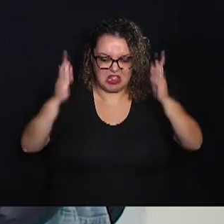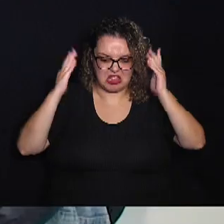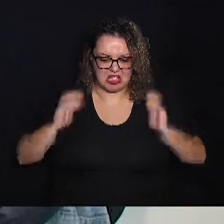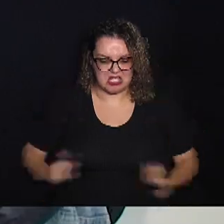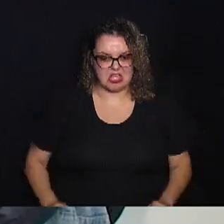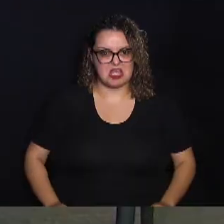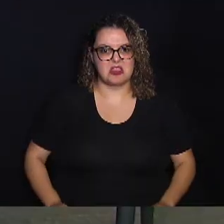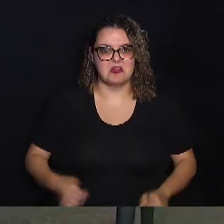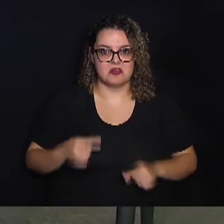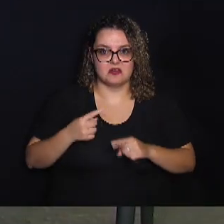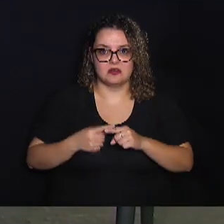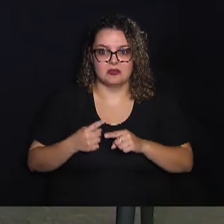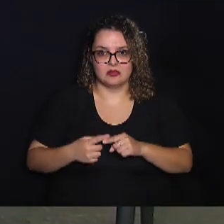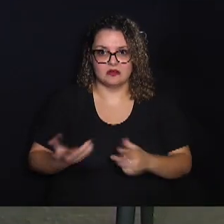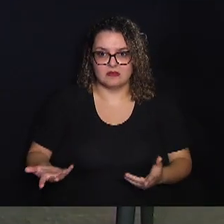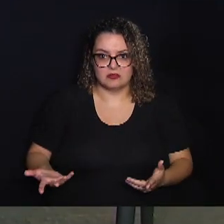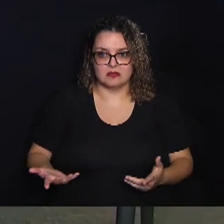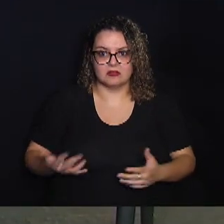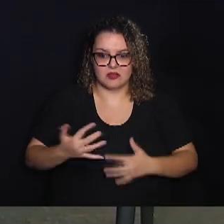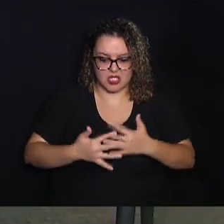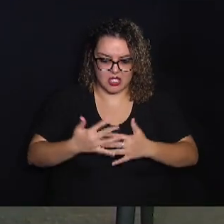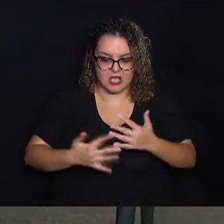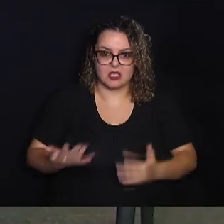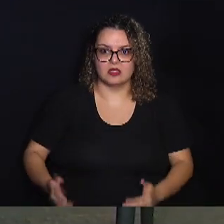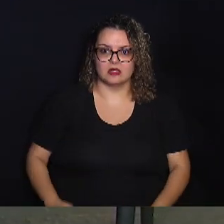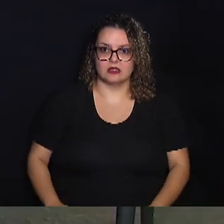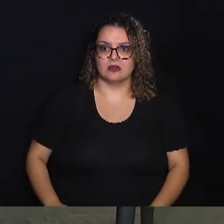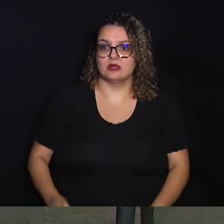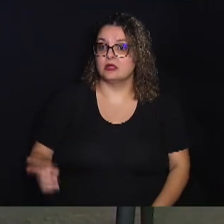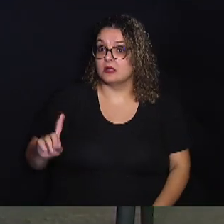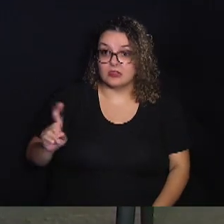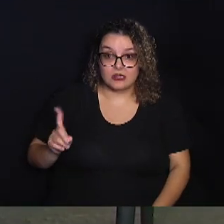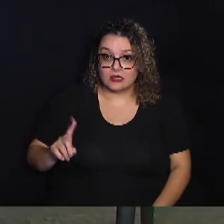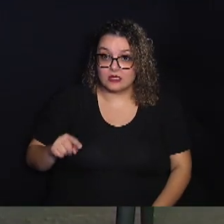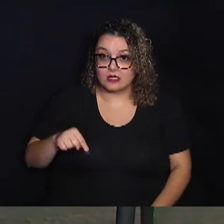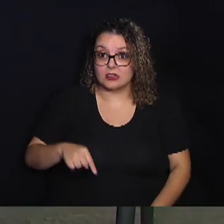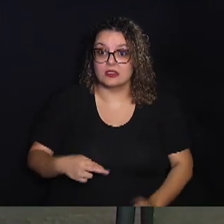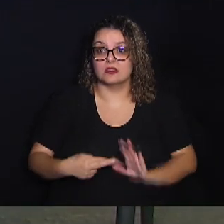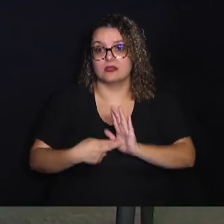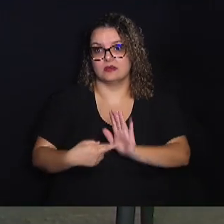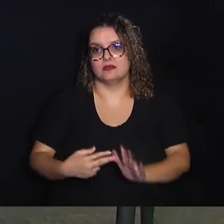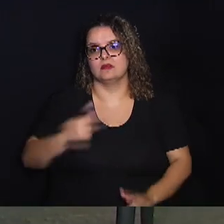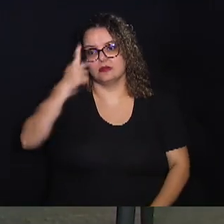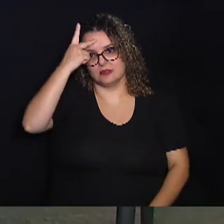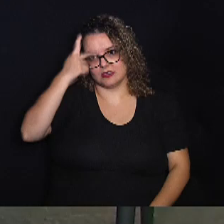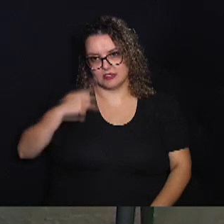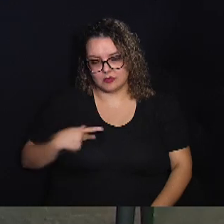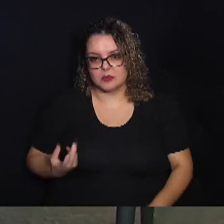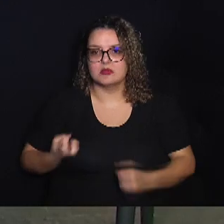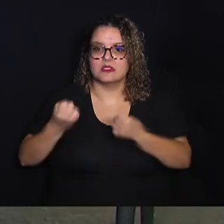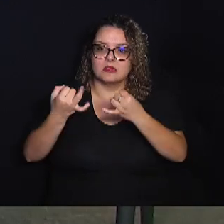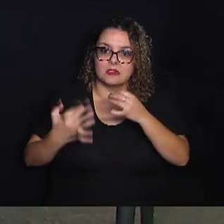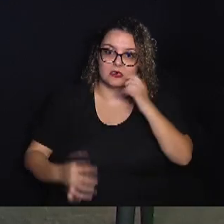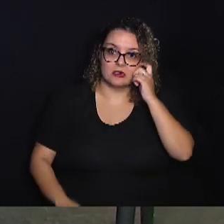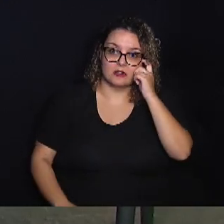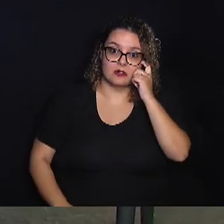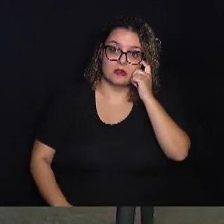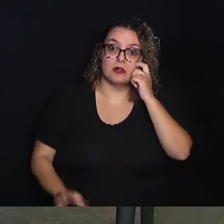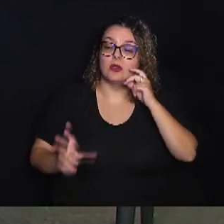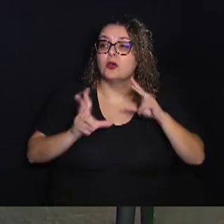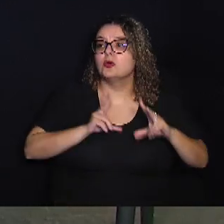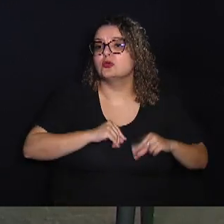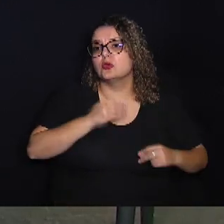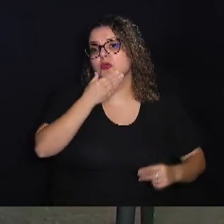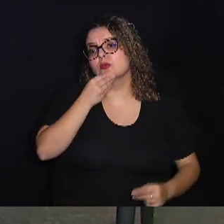Por quê? Que atrapalha o cego. Não, minha senhora, isso aqui é uma referência. Então, ele parou para explicar para ela assim, nossa, meu filho,